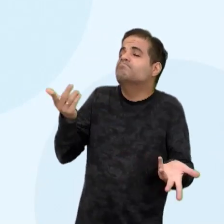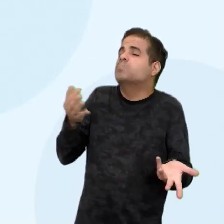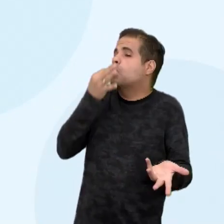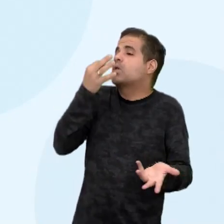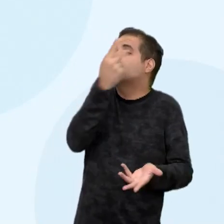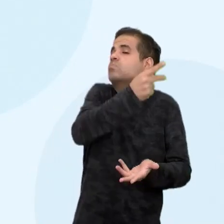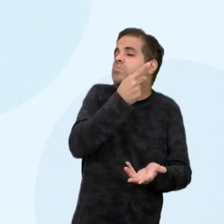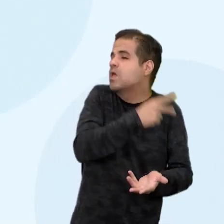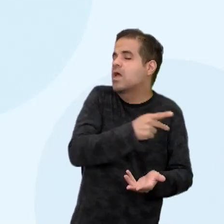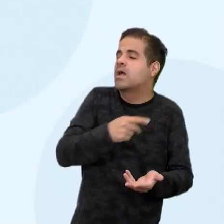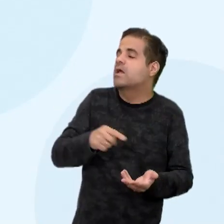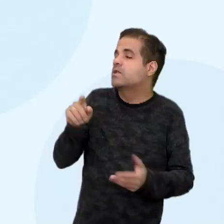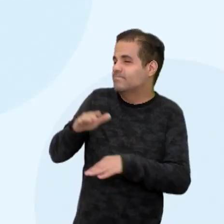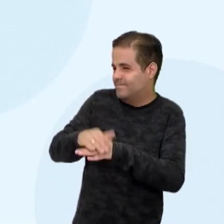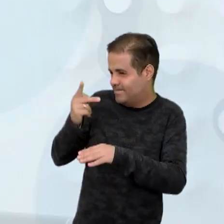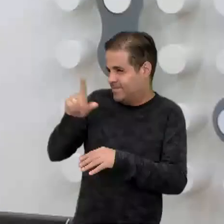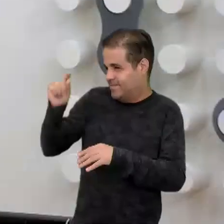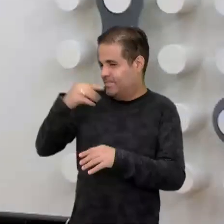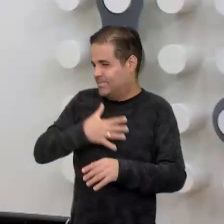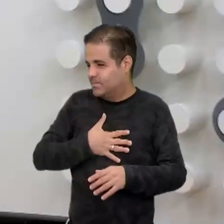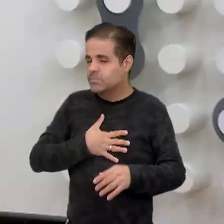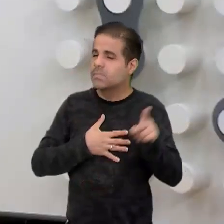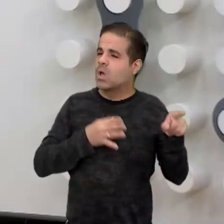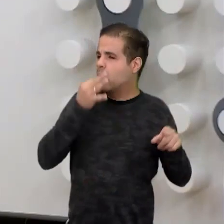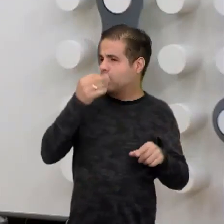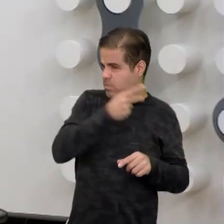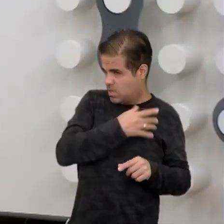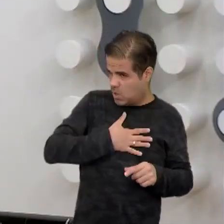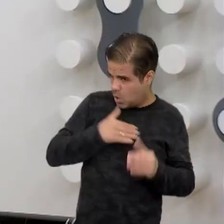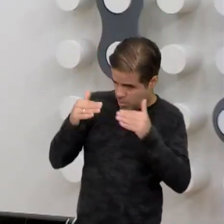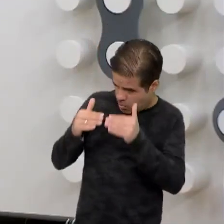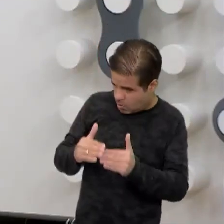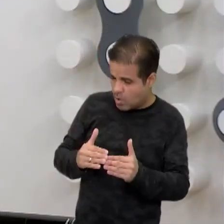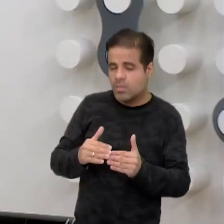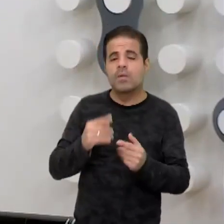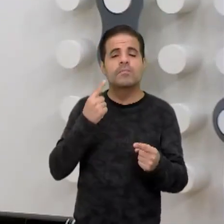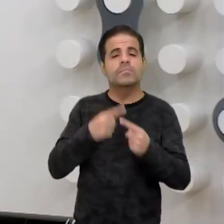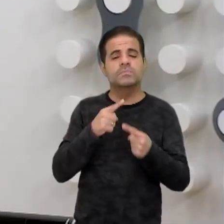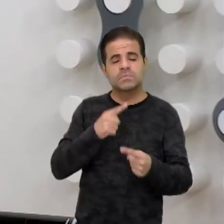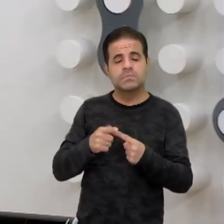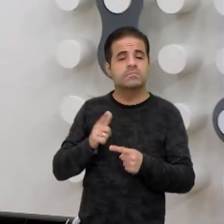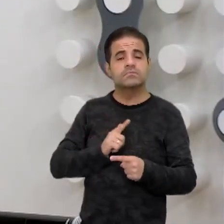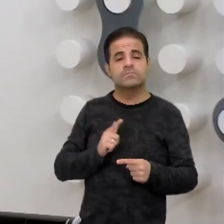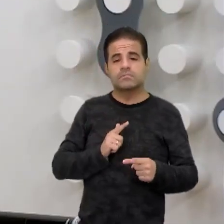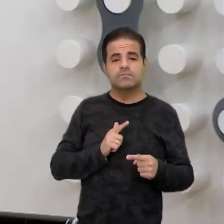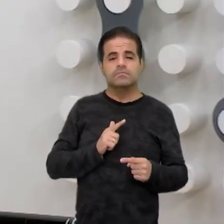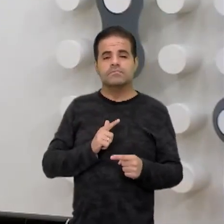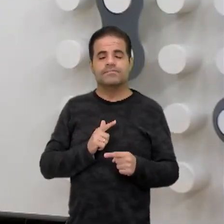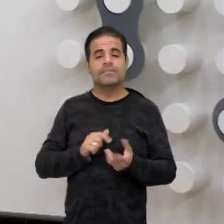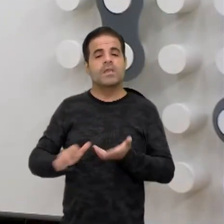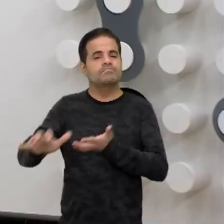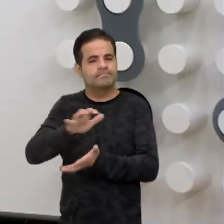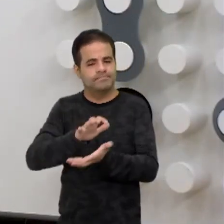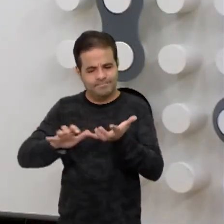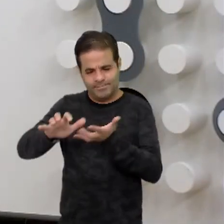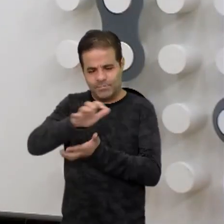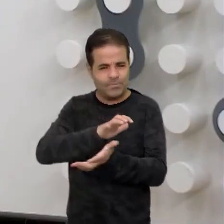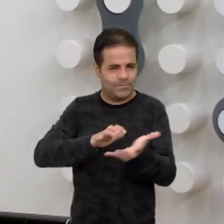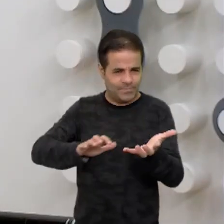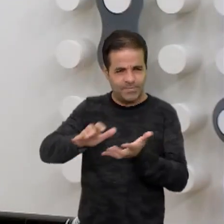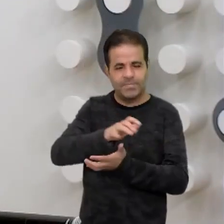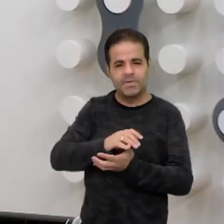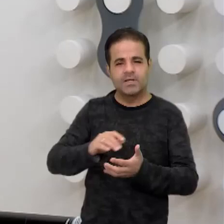tem? Porque além de tudo isso, né, que nós conversamos, existe esse conflito